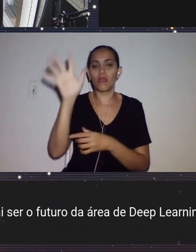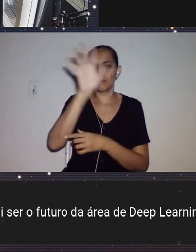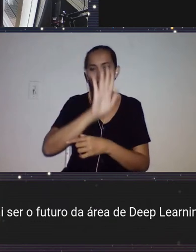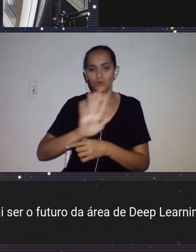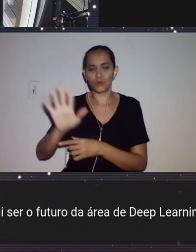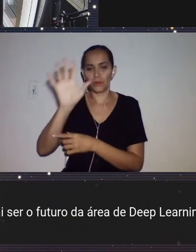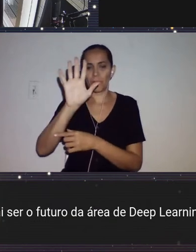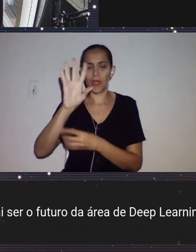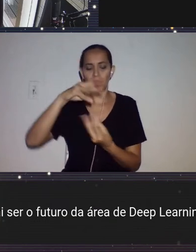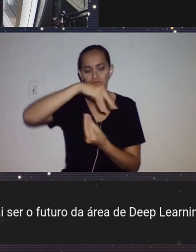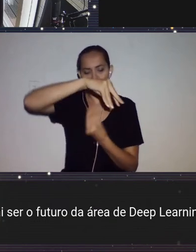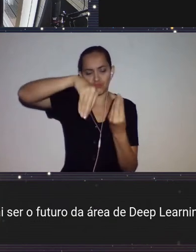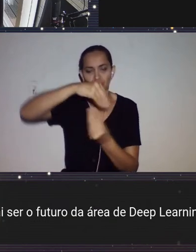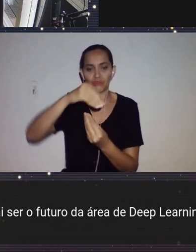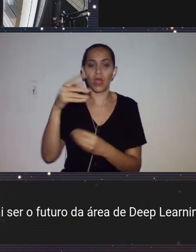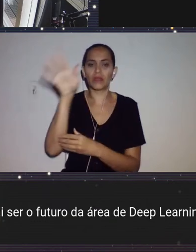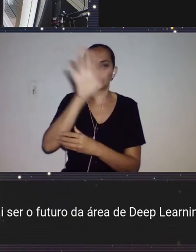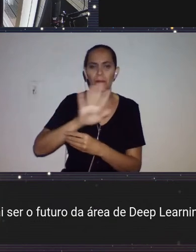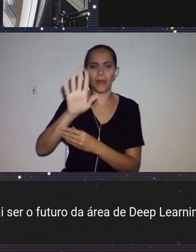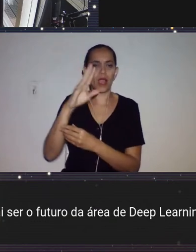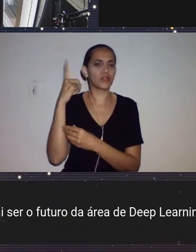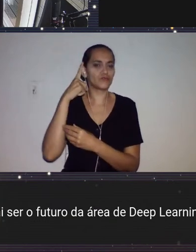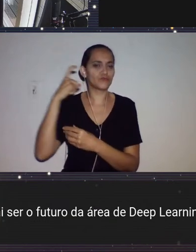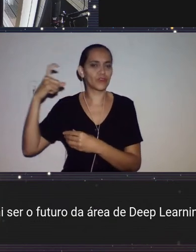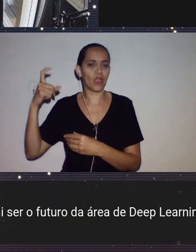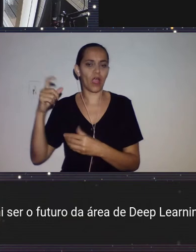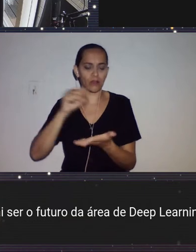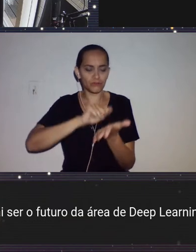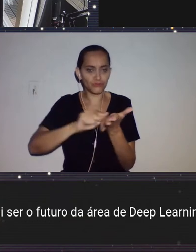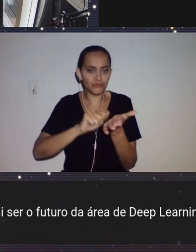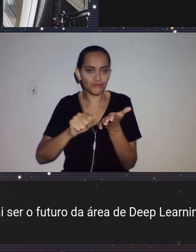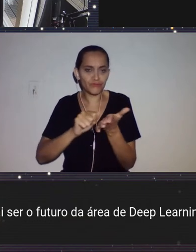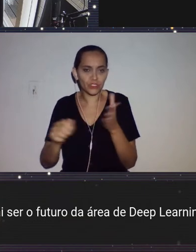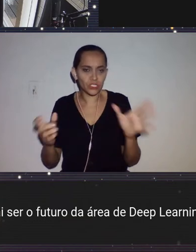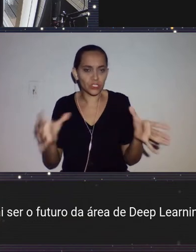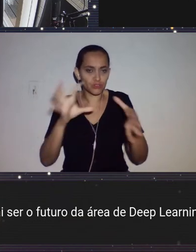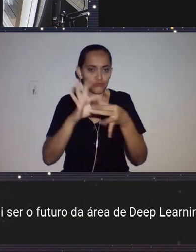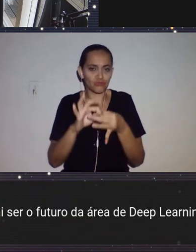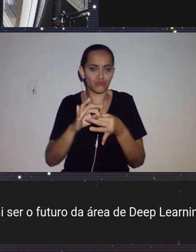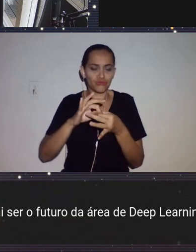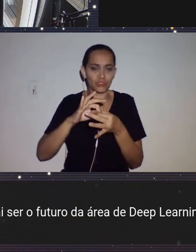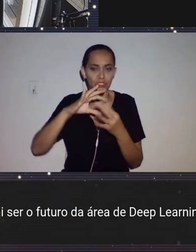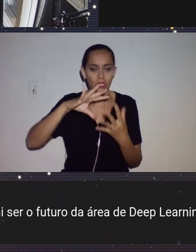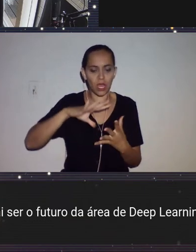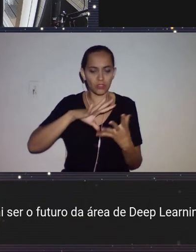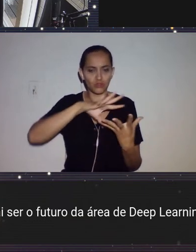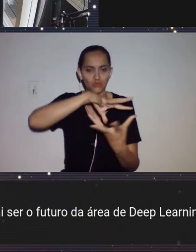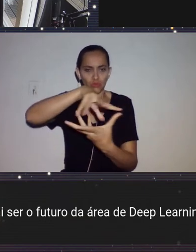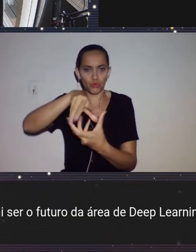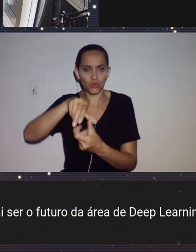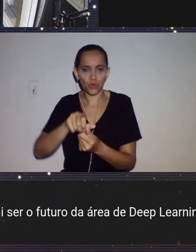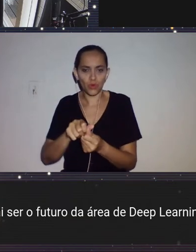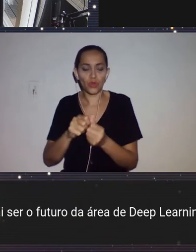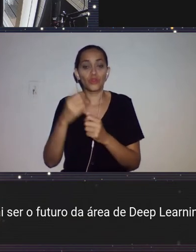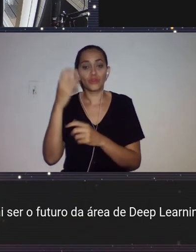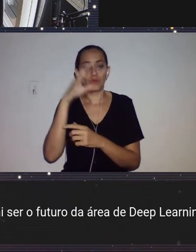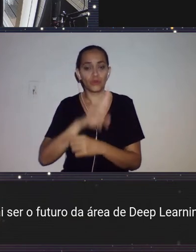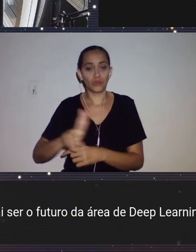coisas do tipo. Então acho que essas são duas coisas aí que estão ganhando mais força e que vão ser necessárias, né? Tipo, você não